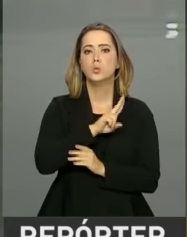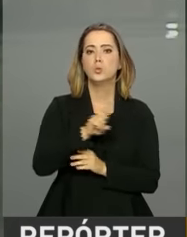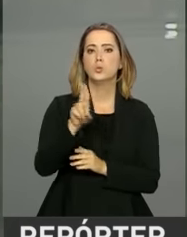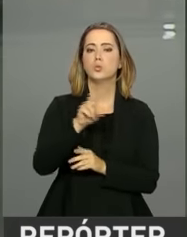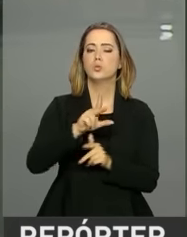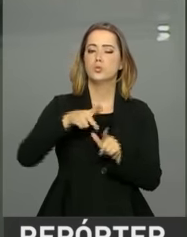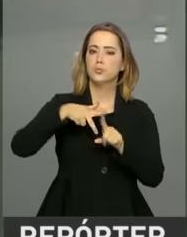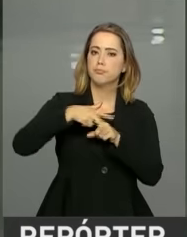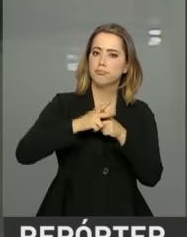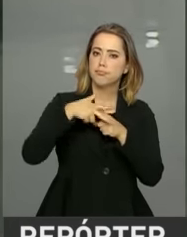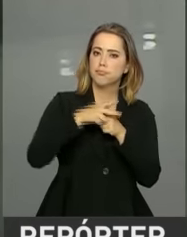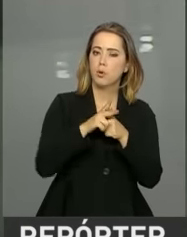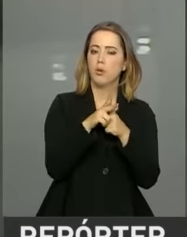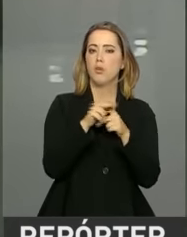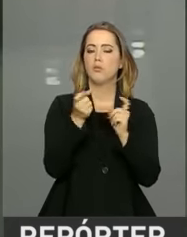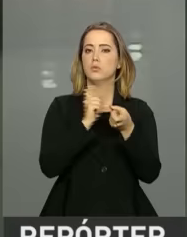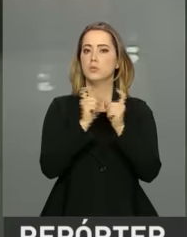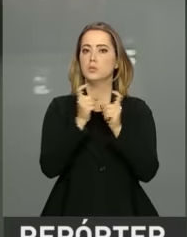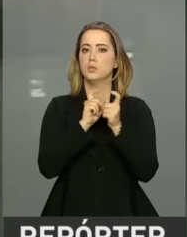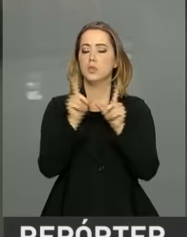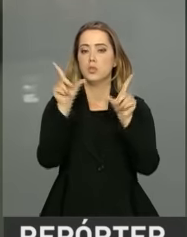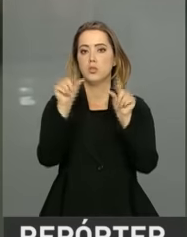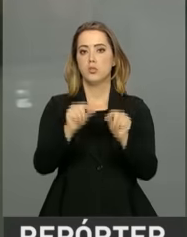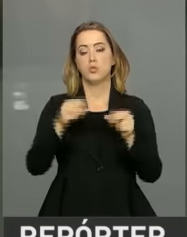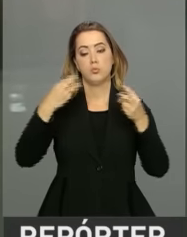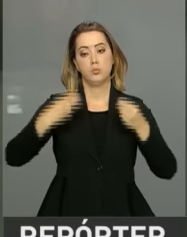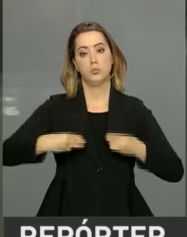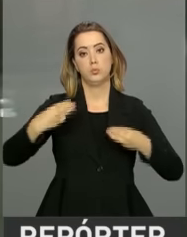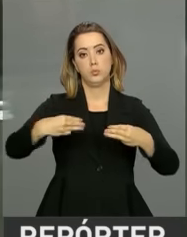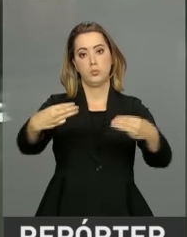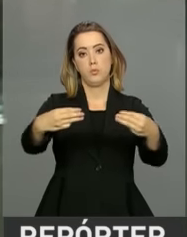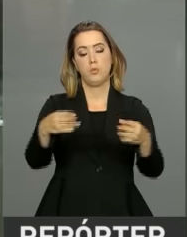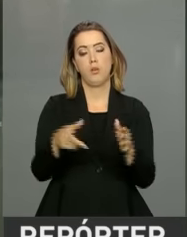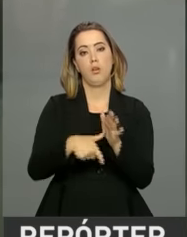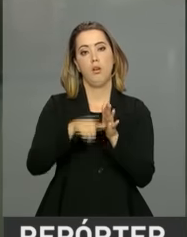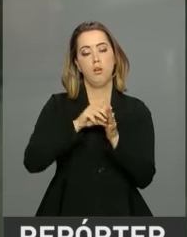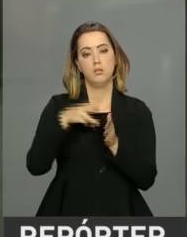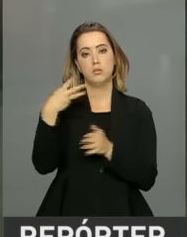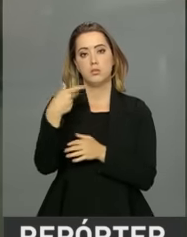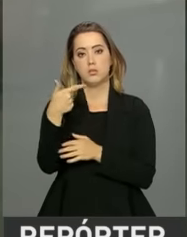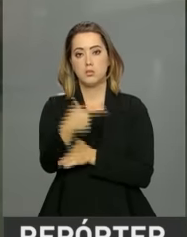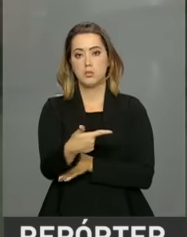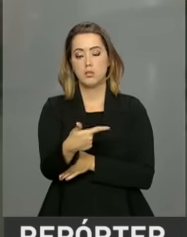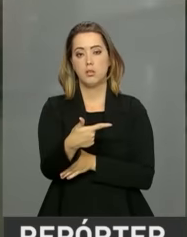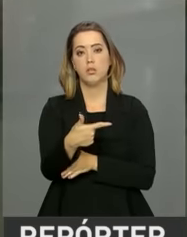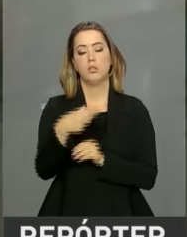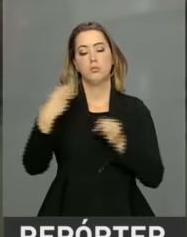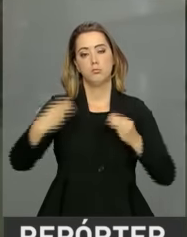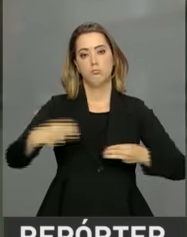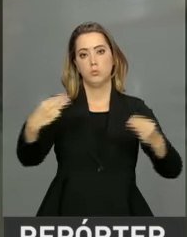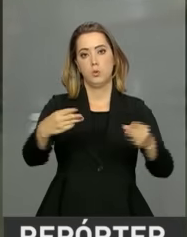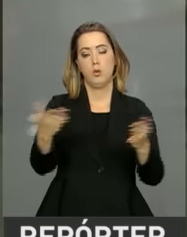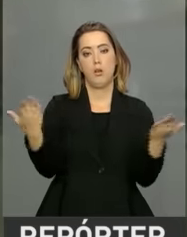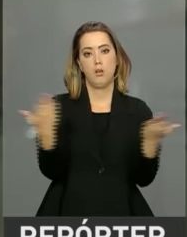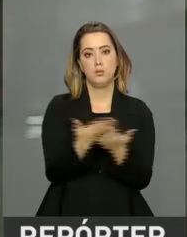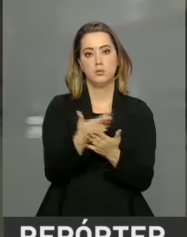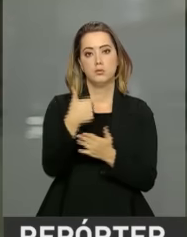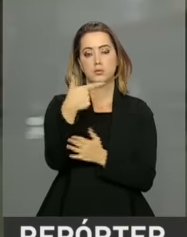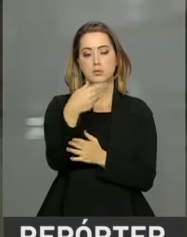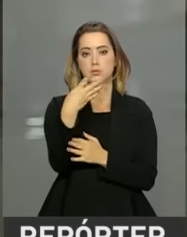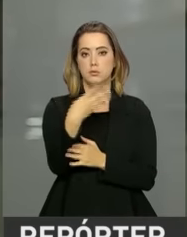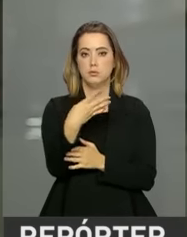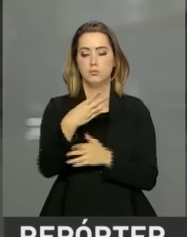administrativa reduziu o número de pastas na Explanada dos 32 ministérios do governo anterior para Os Atuais